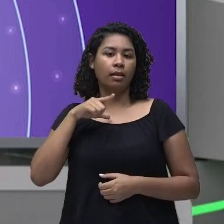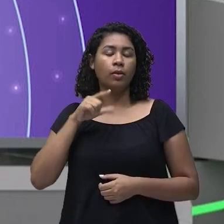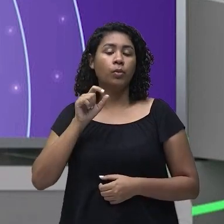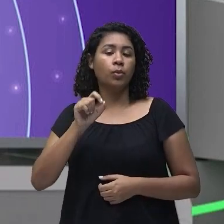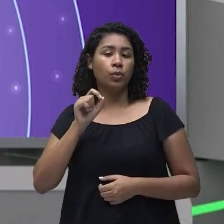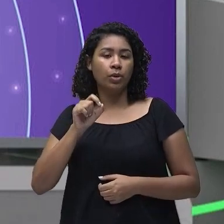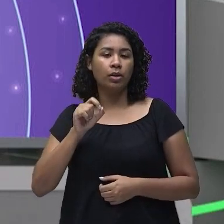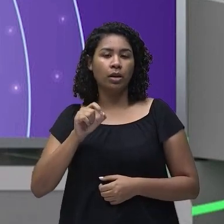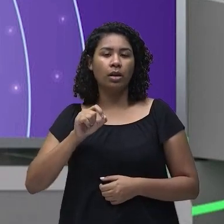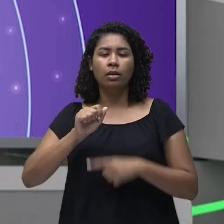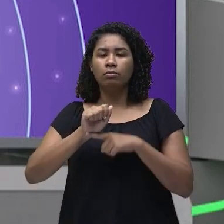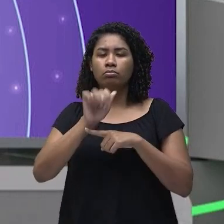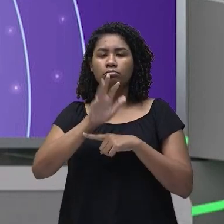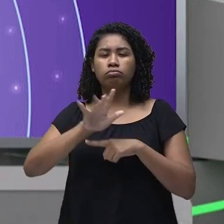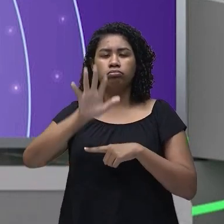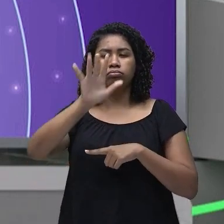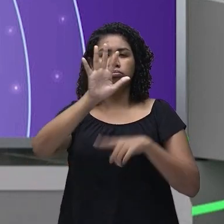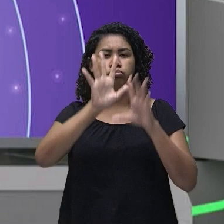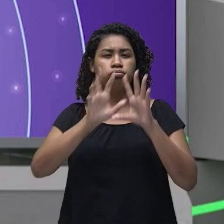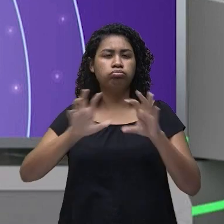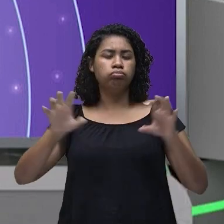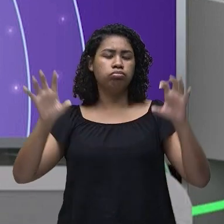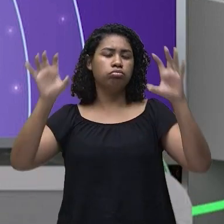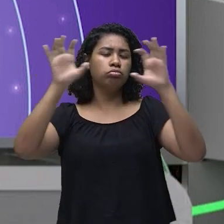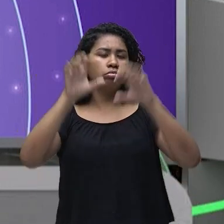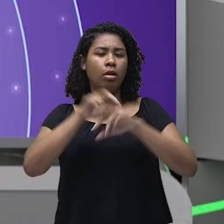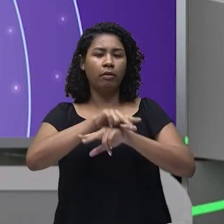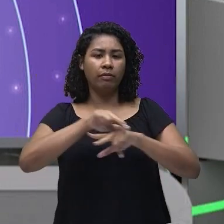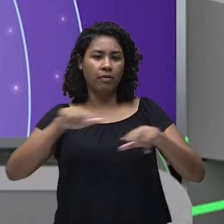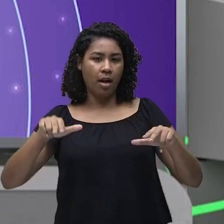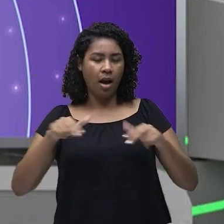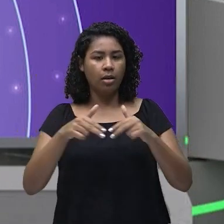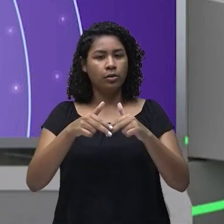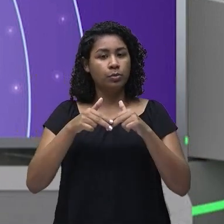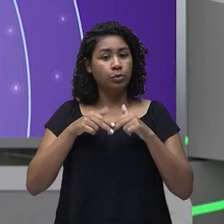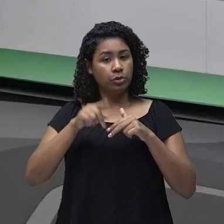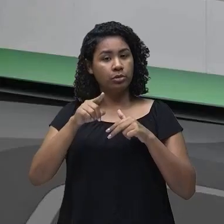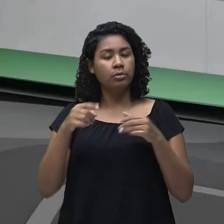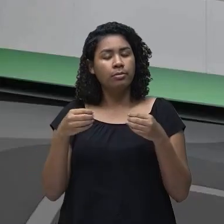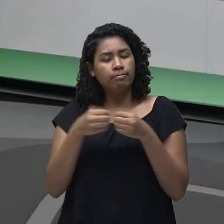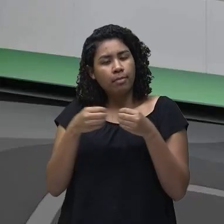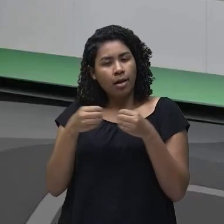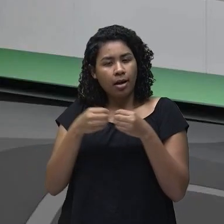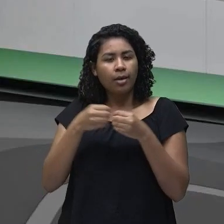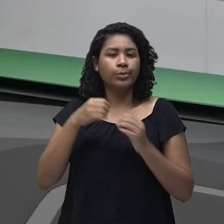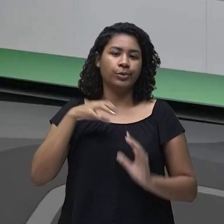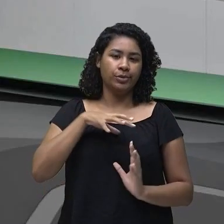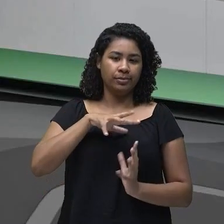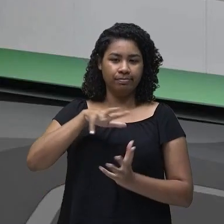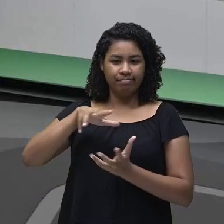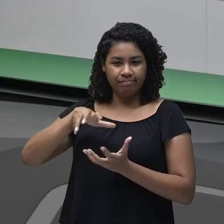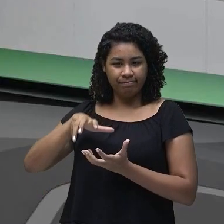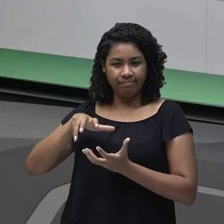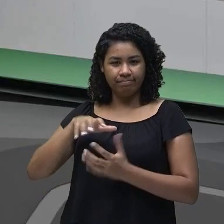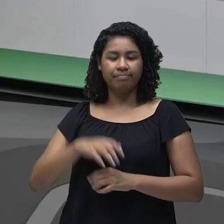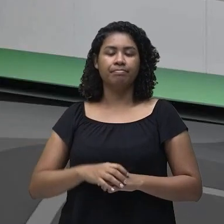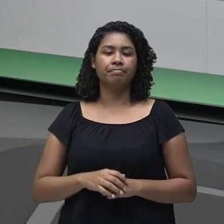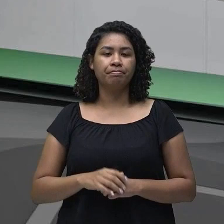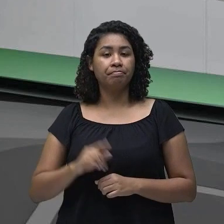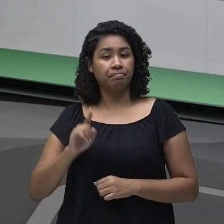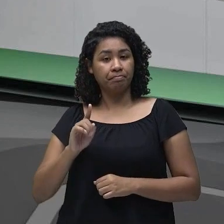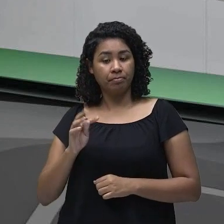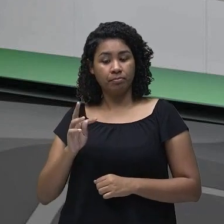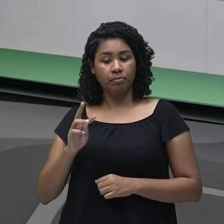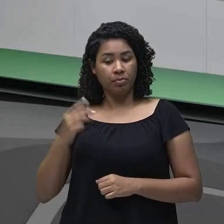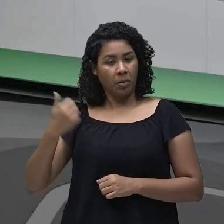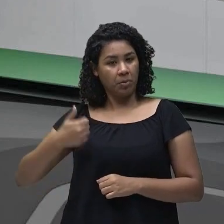de gases, né? Ela é mais densa, ela está mais próxima ali à superfície, tá? Então, a gente tem ali a